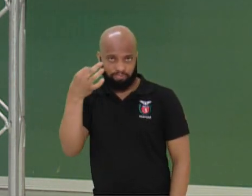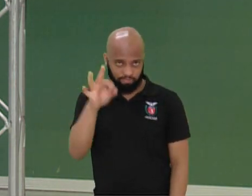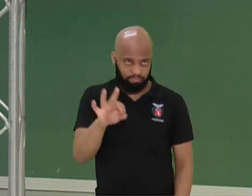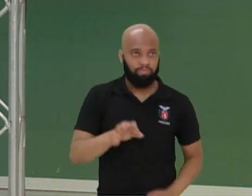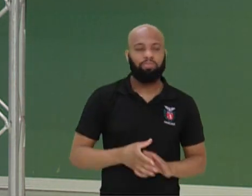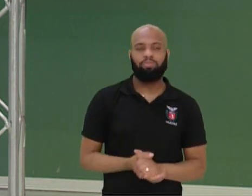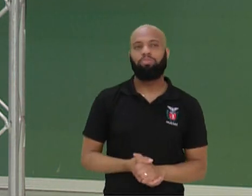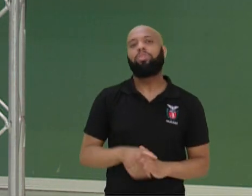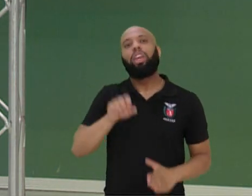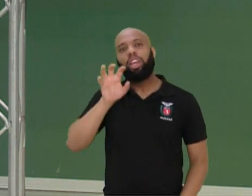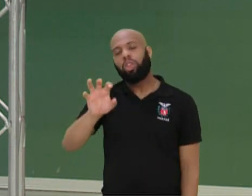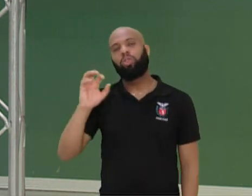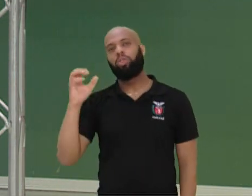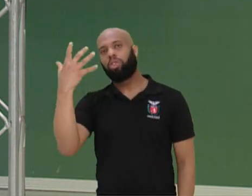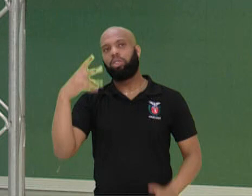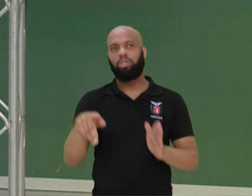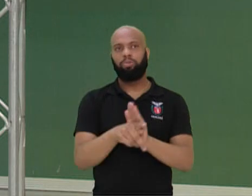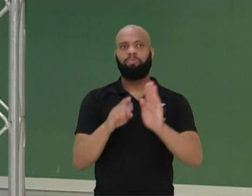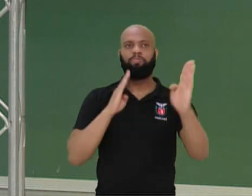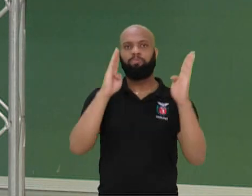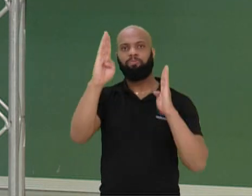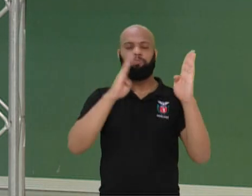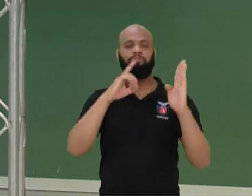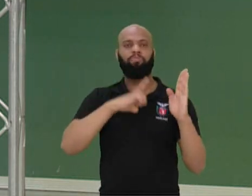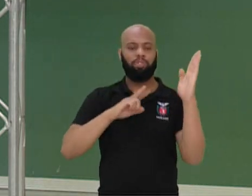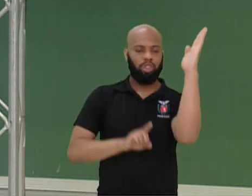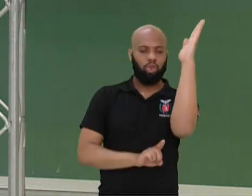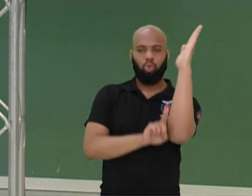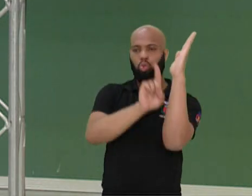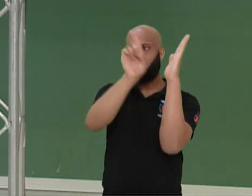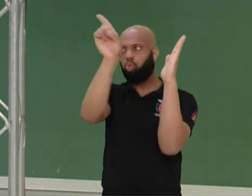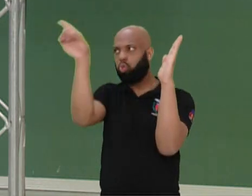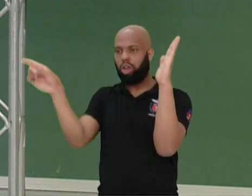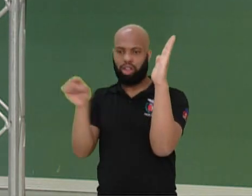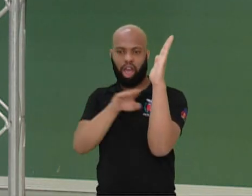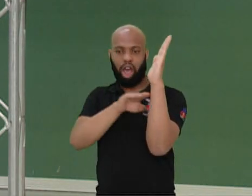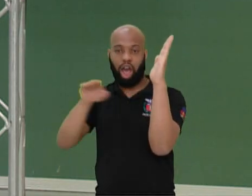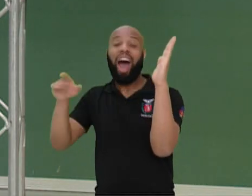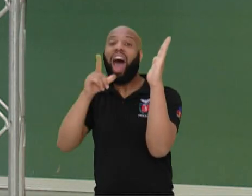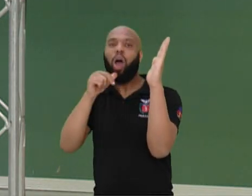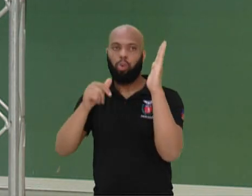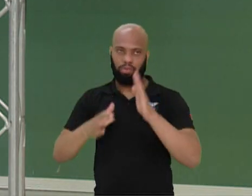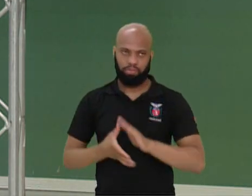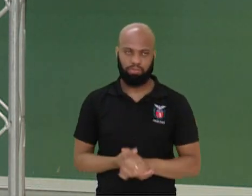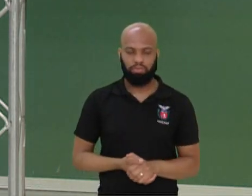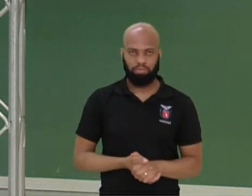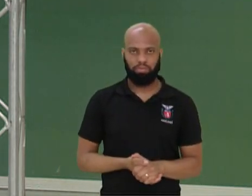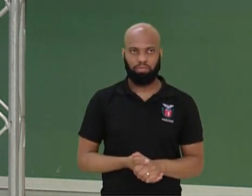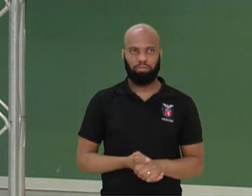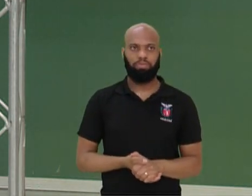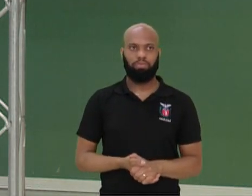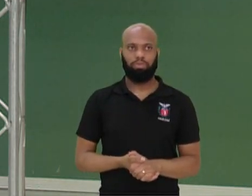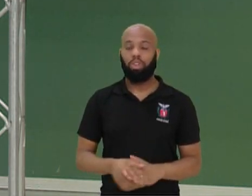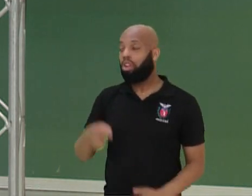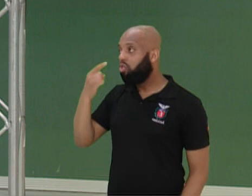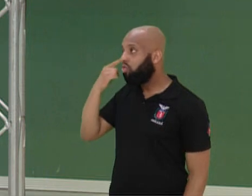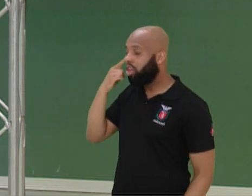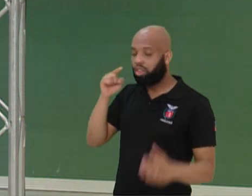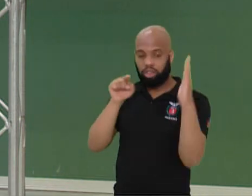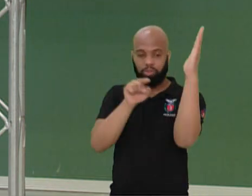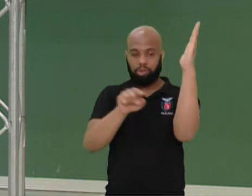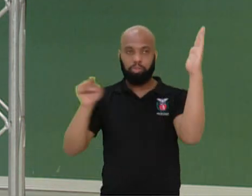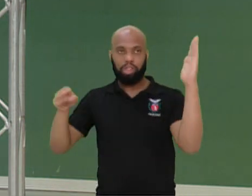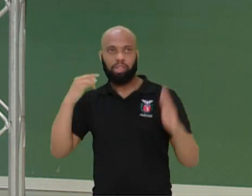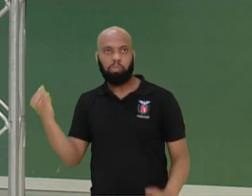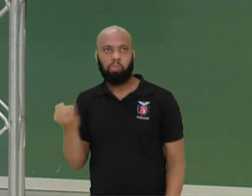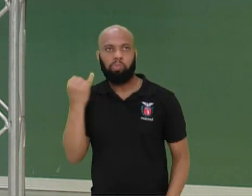o 1 e o 6 é o intervalo em que o míssil está fora da água. Beleza? Fácil, né? E esse ponto aqui, que vai ser o